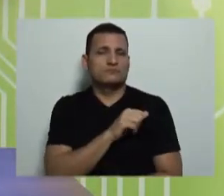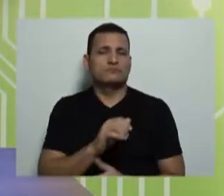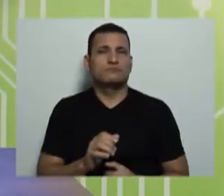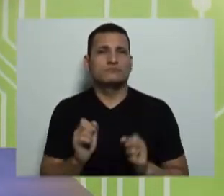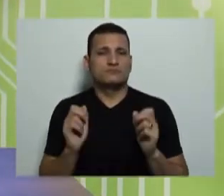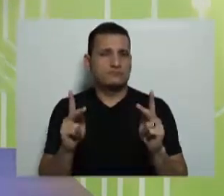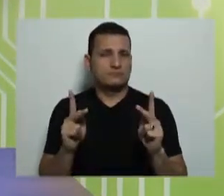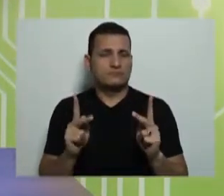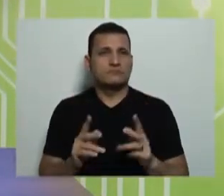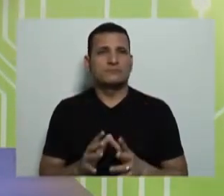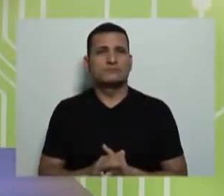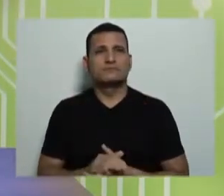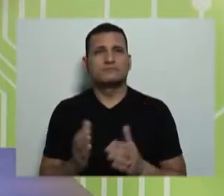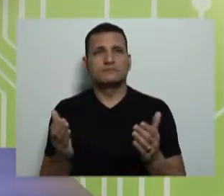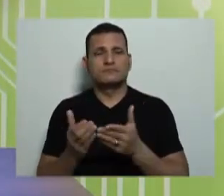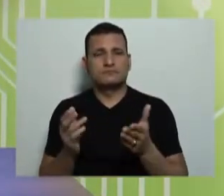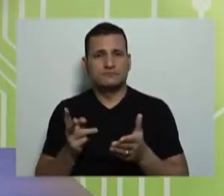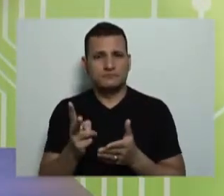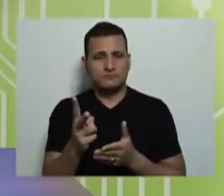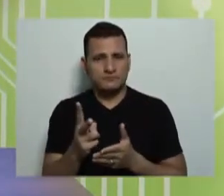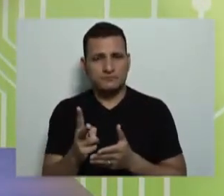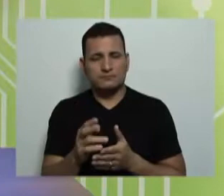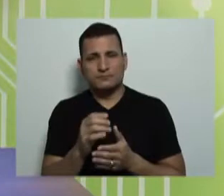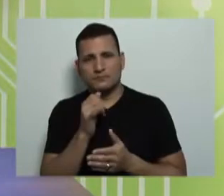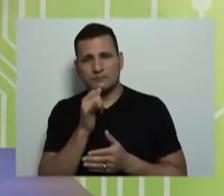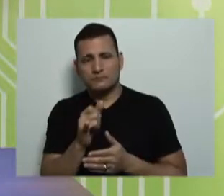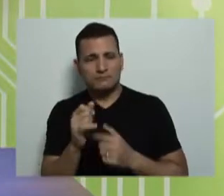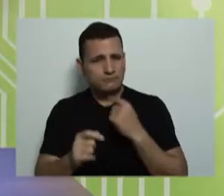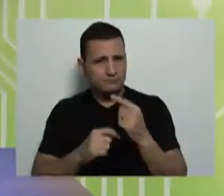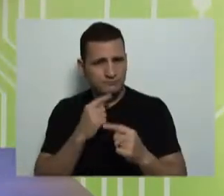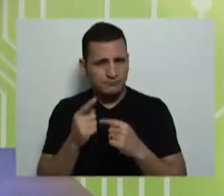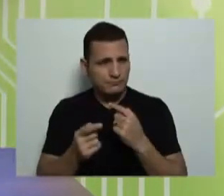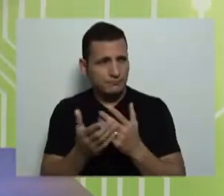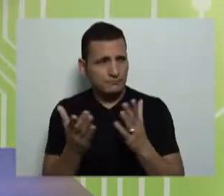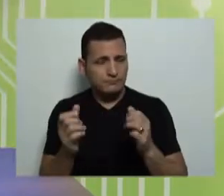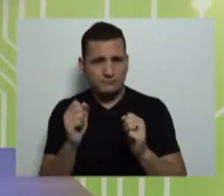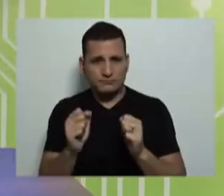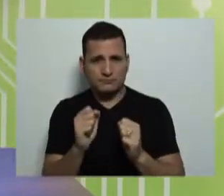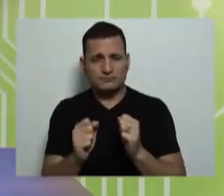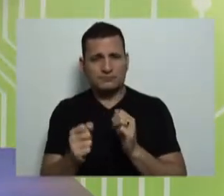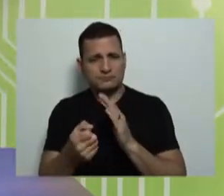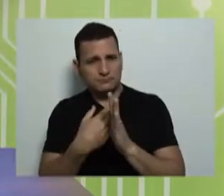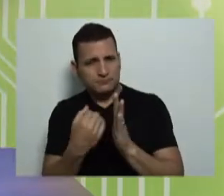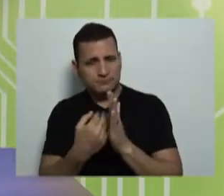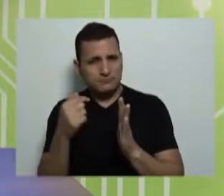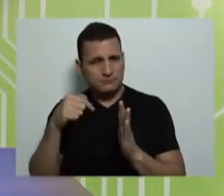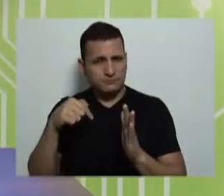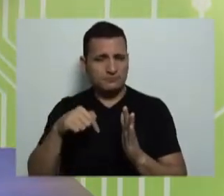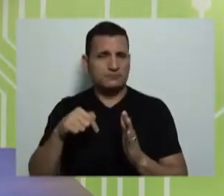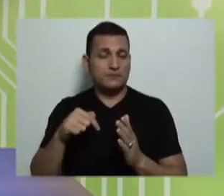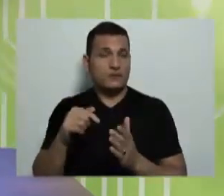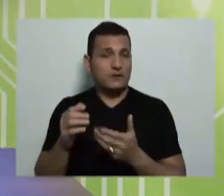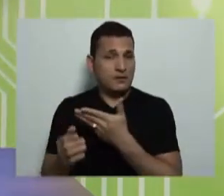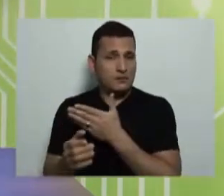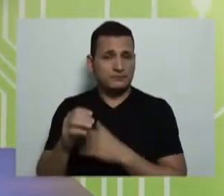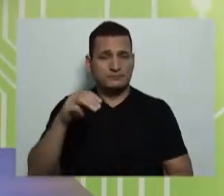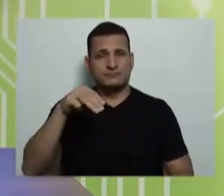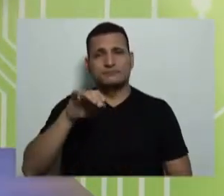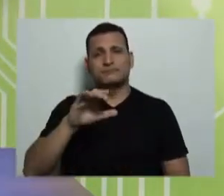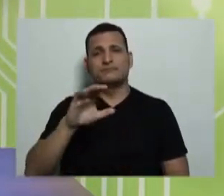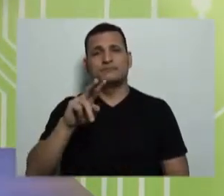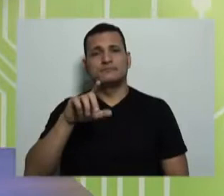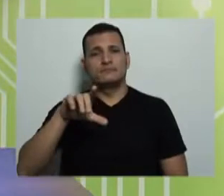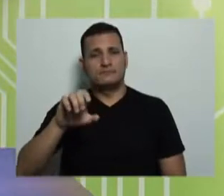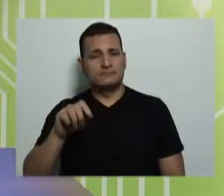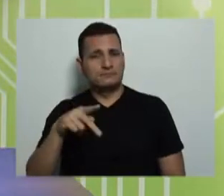Correto? Vamos prosseguindo. À medida que as dúvidas forem surgindo, pessoal, os senhores podem estar enviando aqui para a professora Michele Noé, que ela vai estar tirando